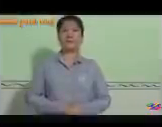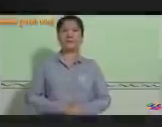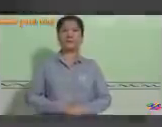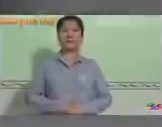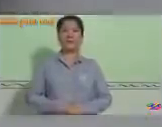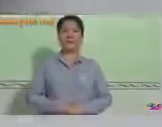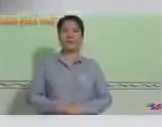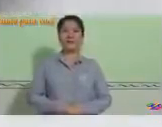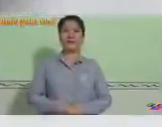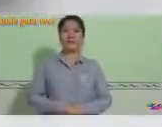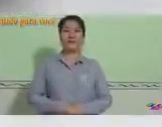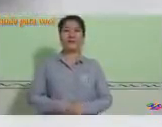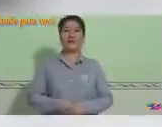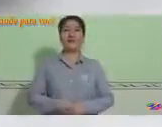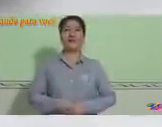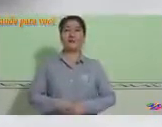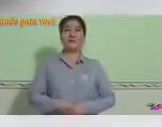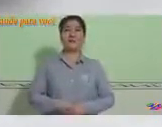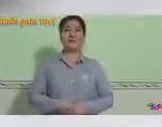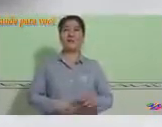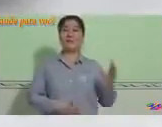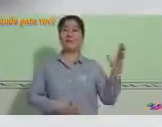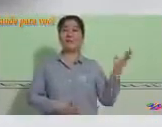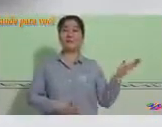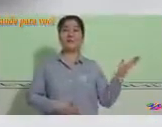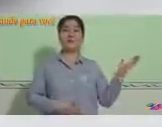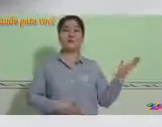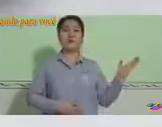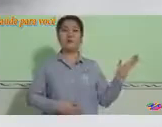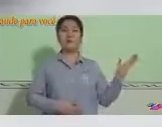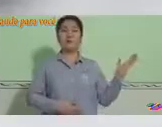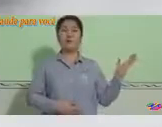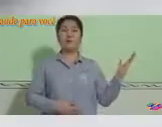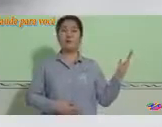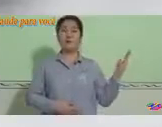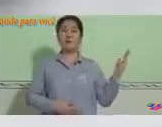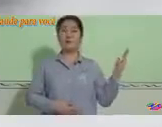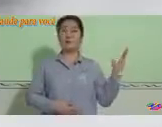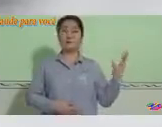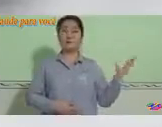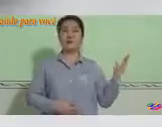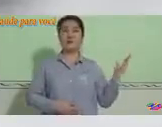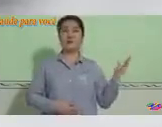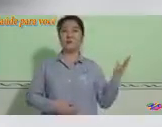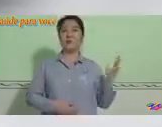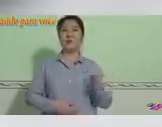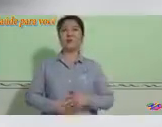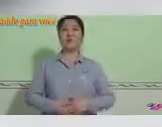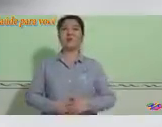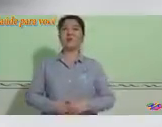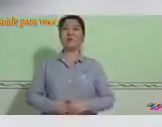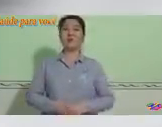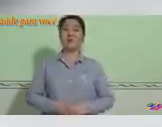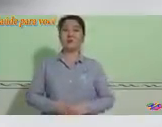No caso do autismo, existe uma certa repulsa pela proximidade e por isso o bebê não gosta de ficar no colo,